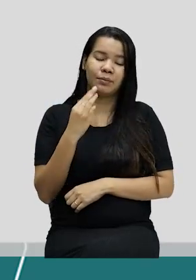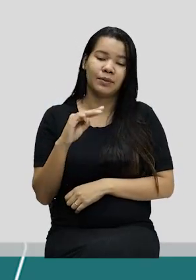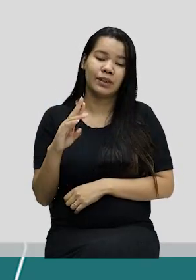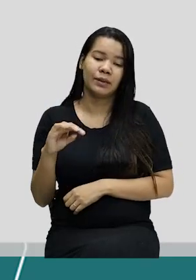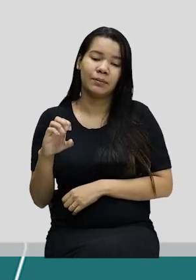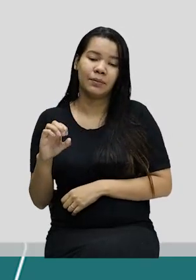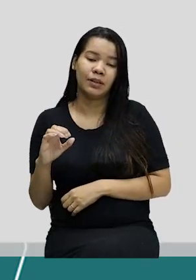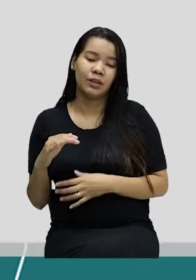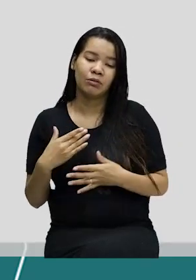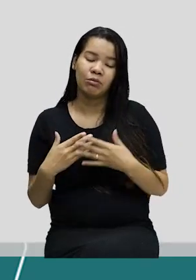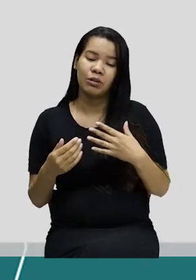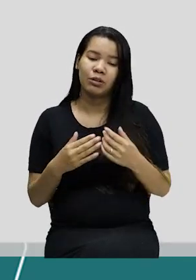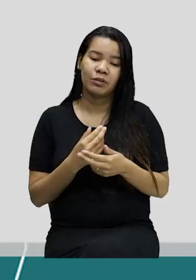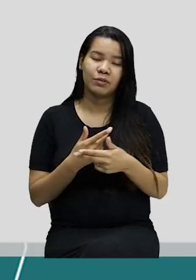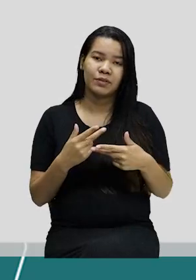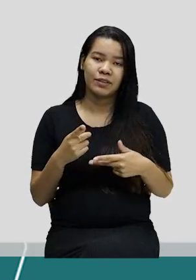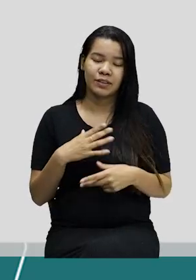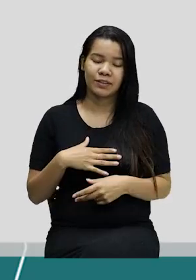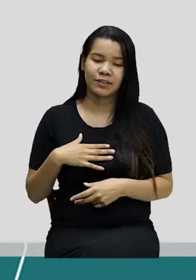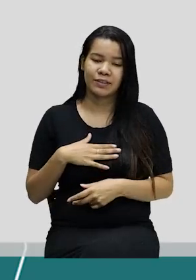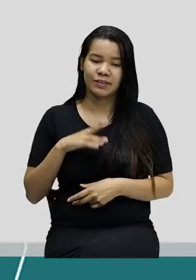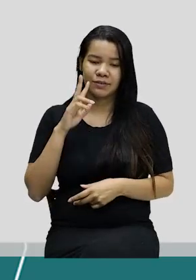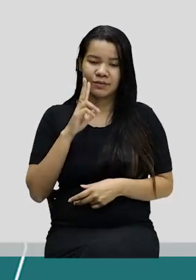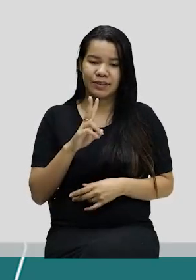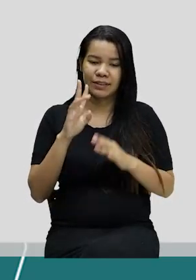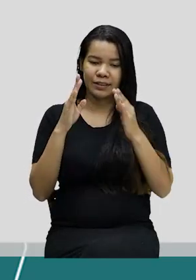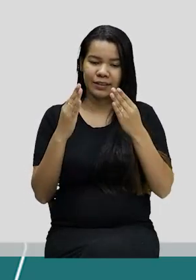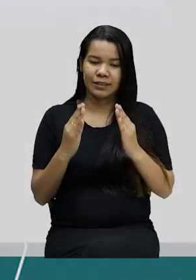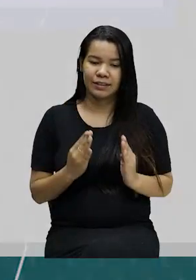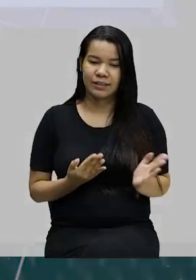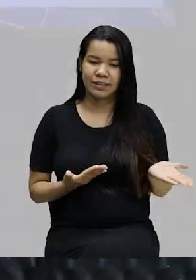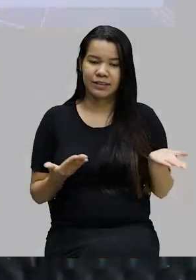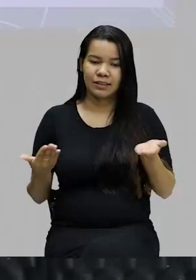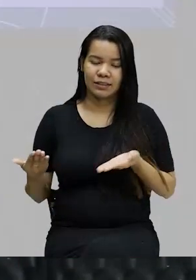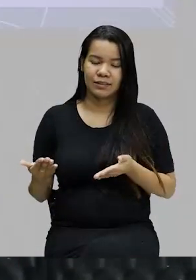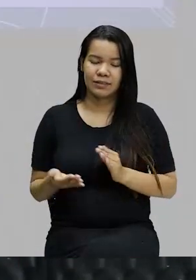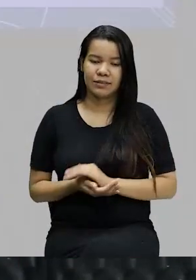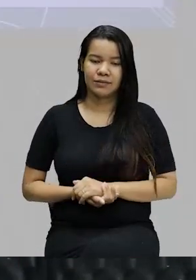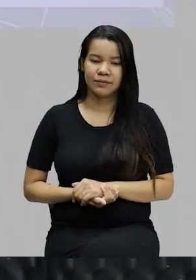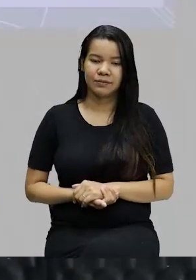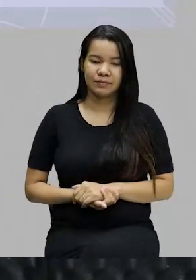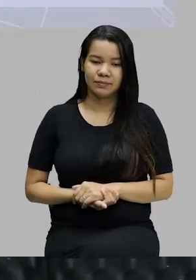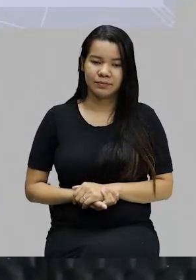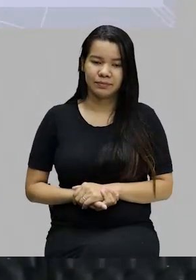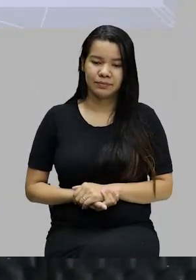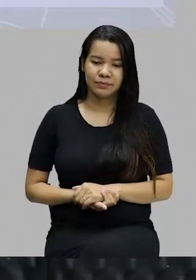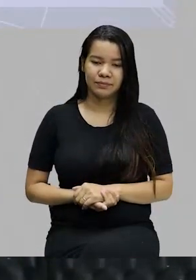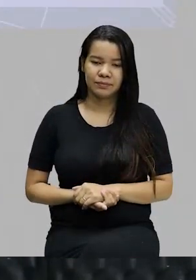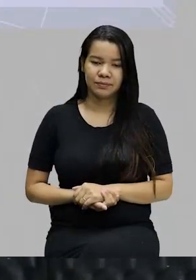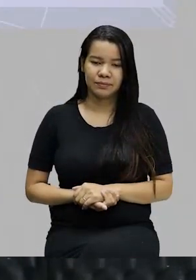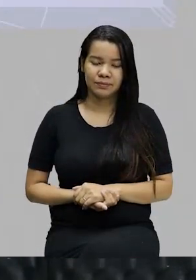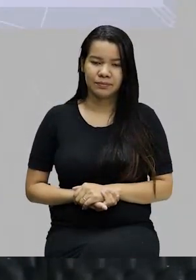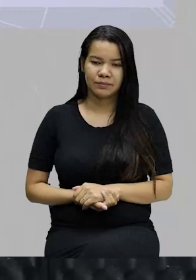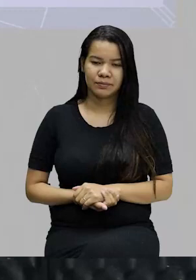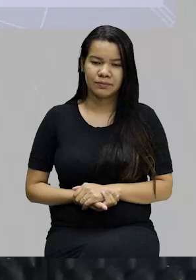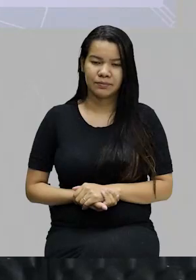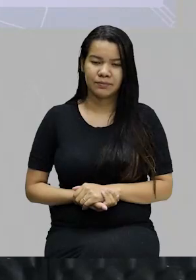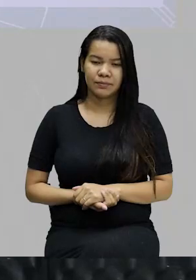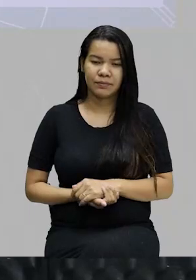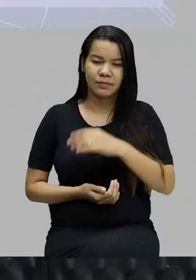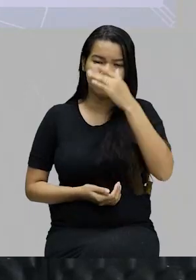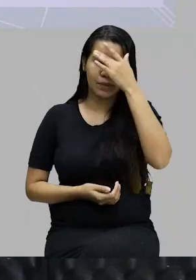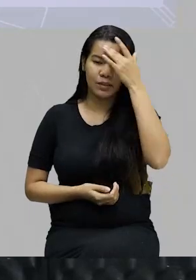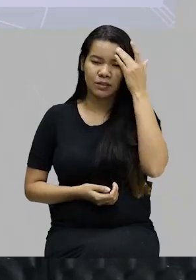soneto, a poesia que vocês gostariam de ver analisados aqui no nosso Momento Português nas Redes. Então aqui diz assim: pessoa do